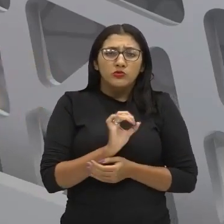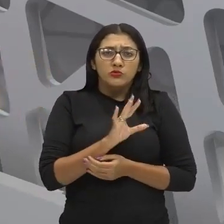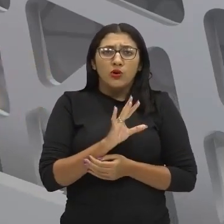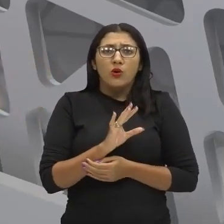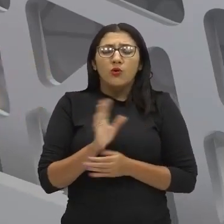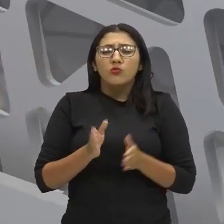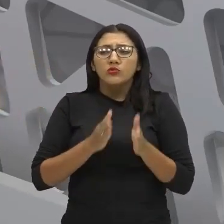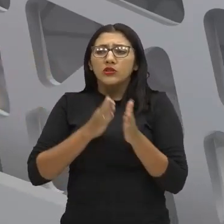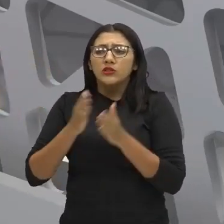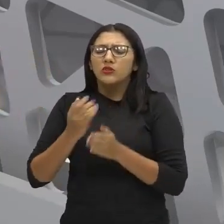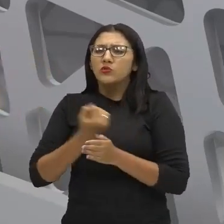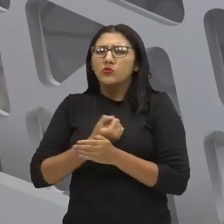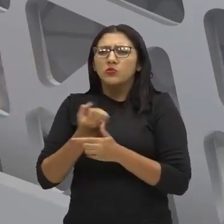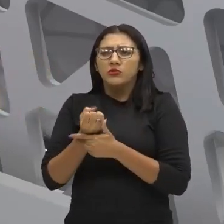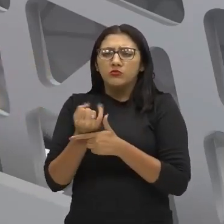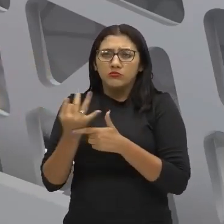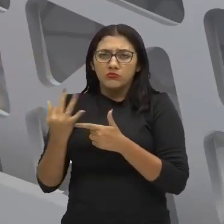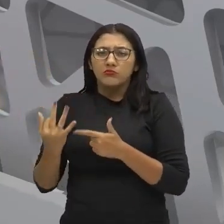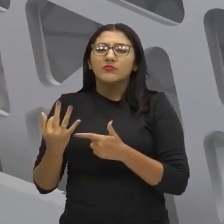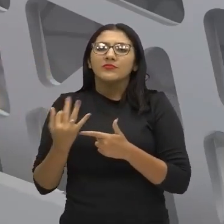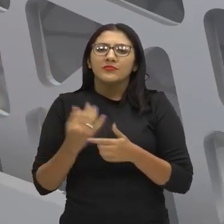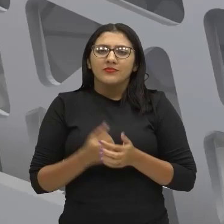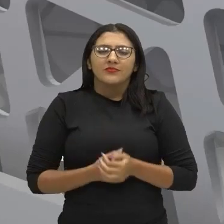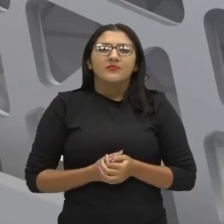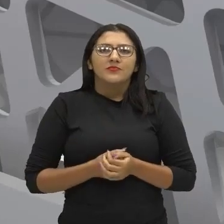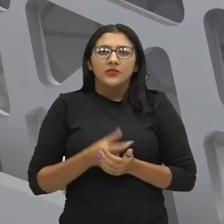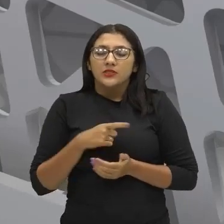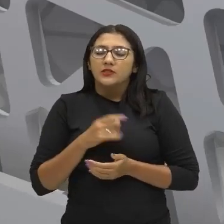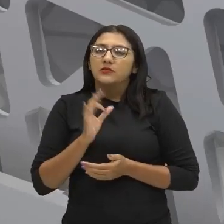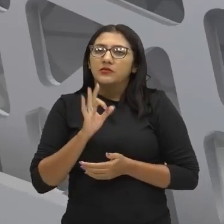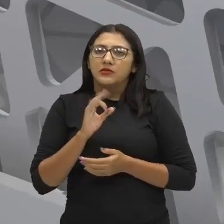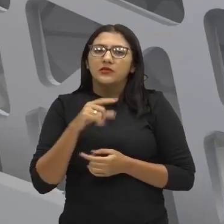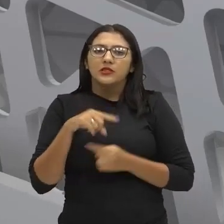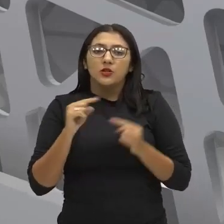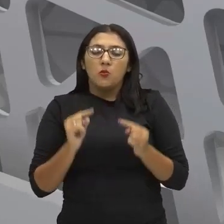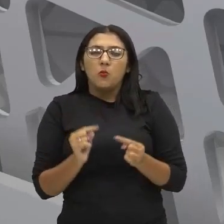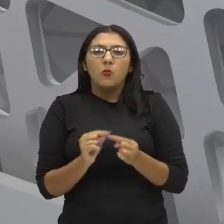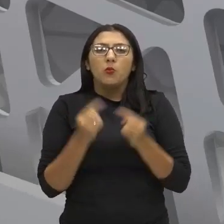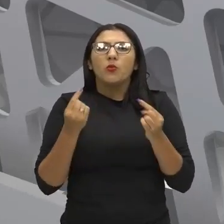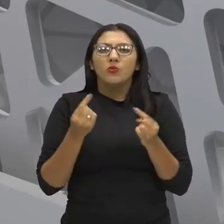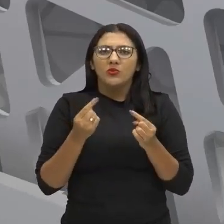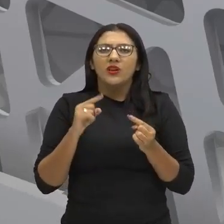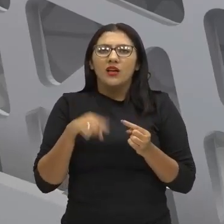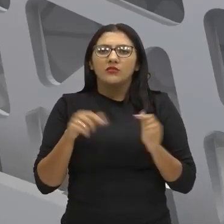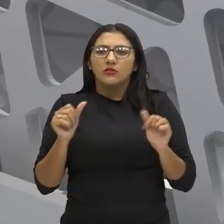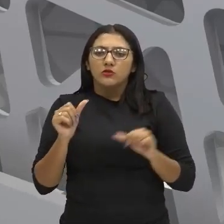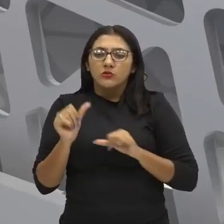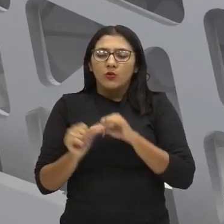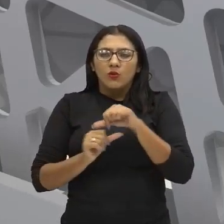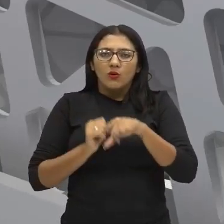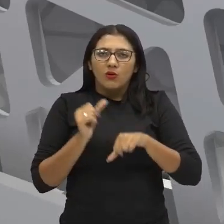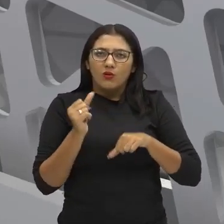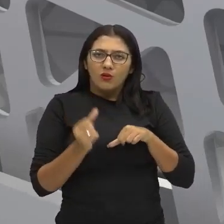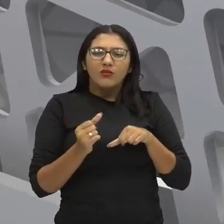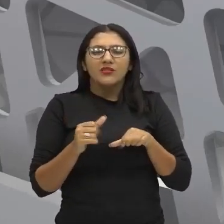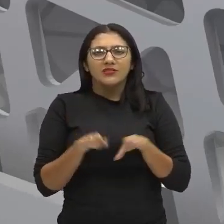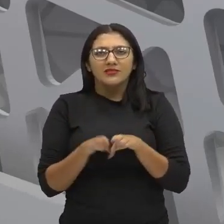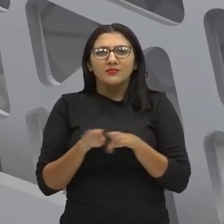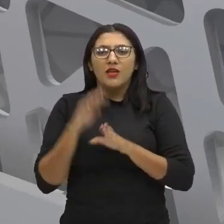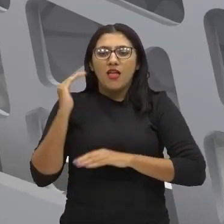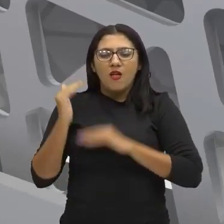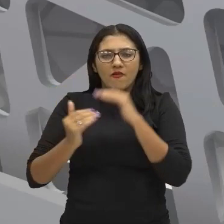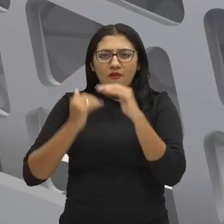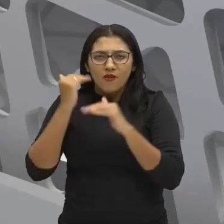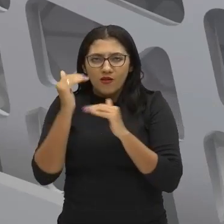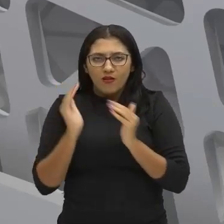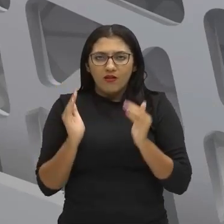mais generalizado. Foi exatamente essa transposição, essa evolução